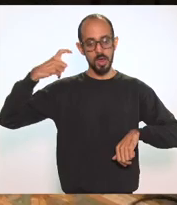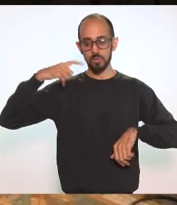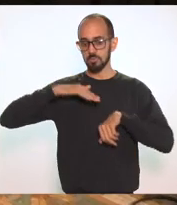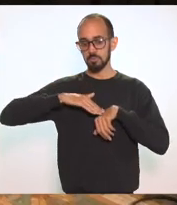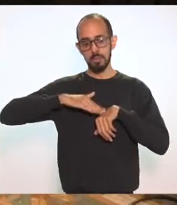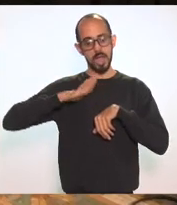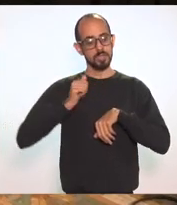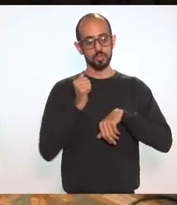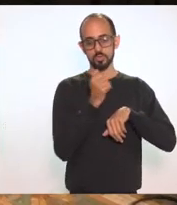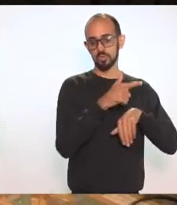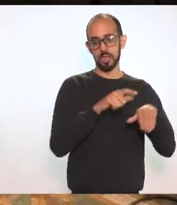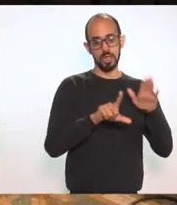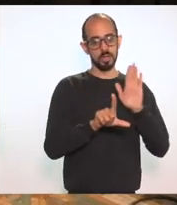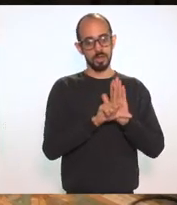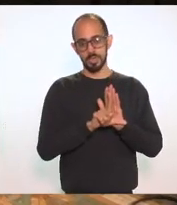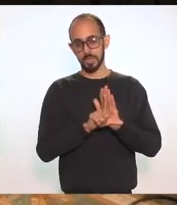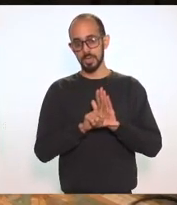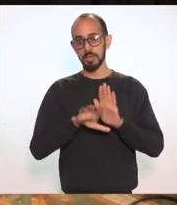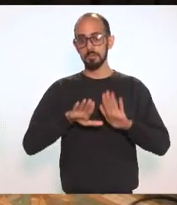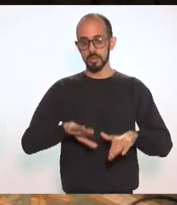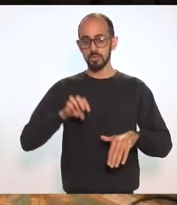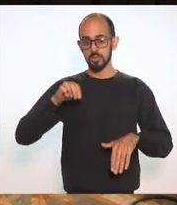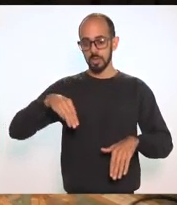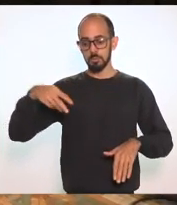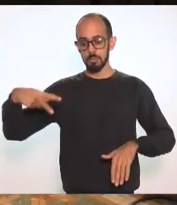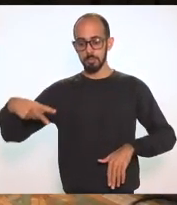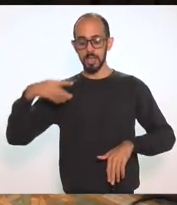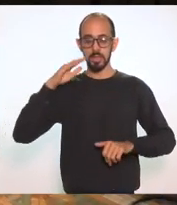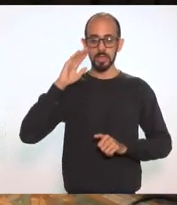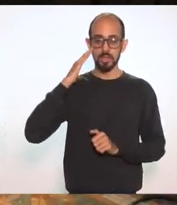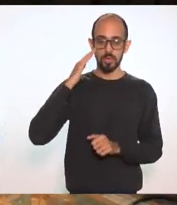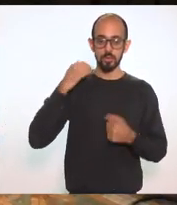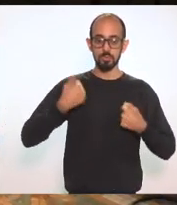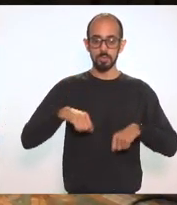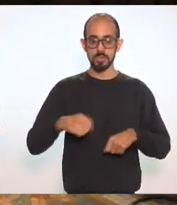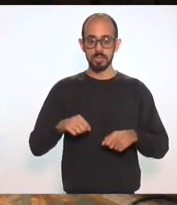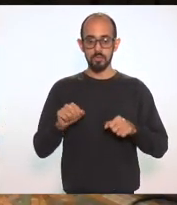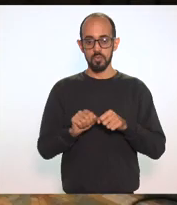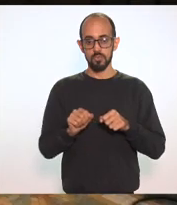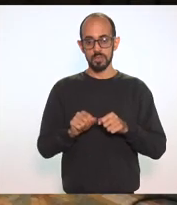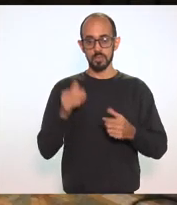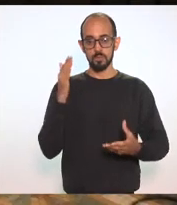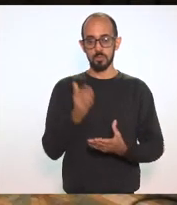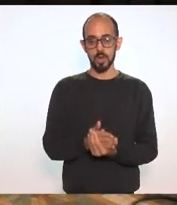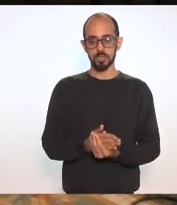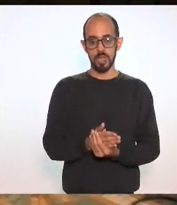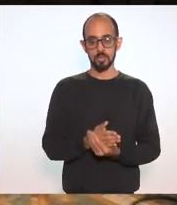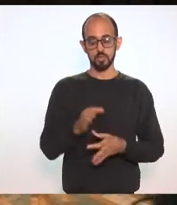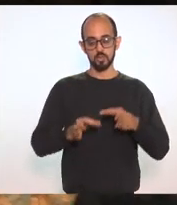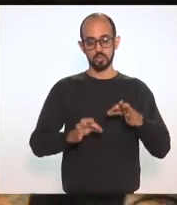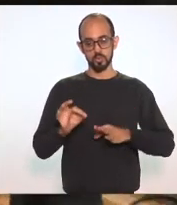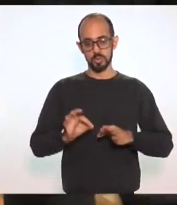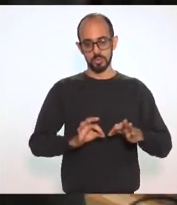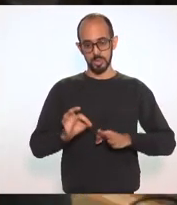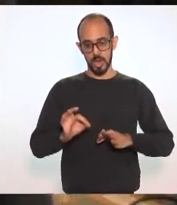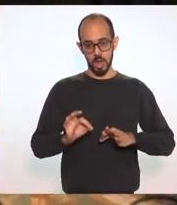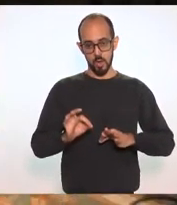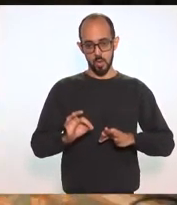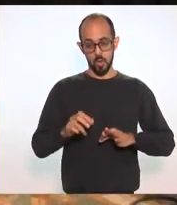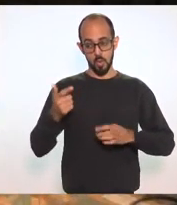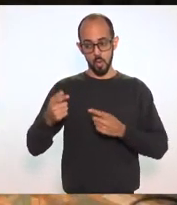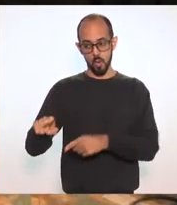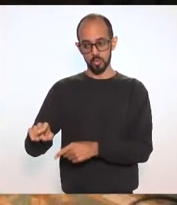assim, o MP entendeu que precisava abrir um processo judicial contra esse terreiro. Então,